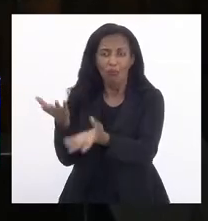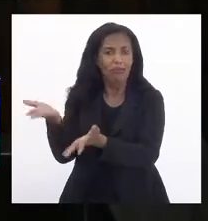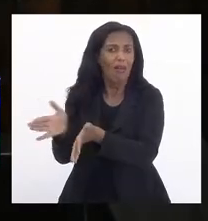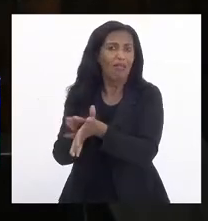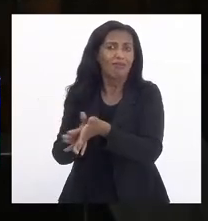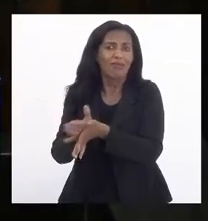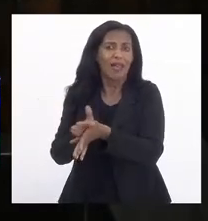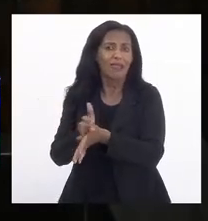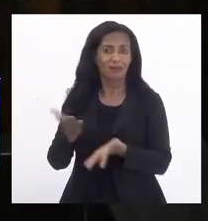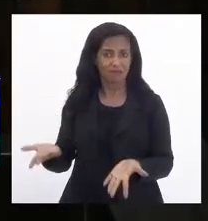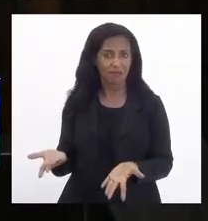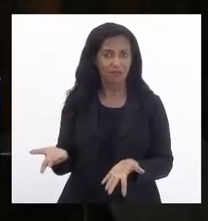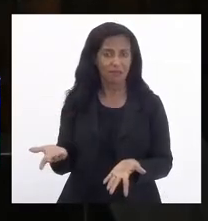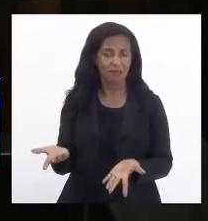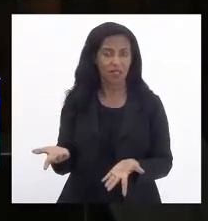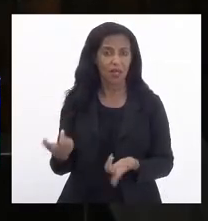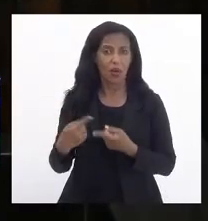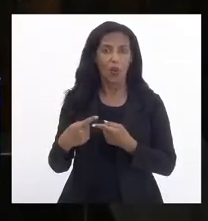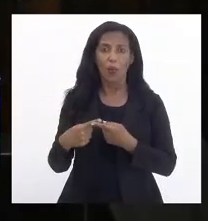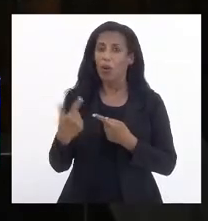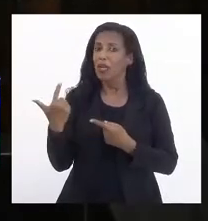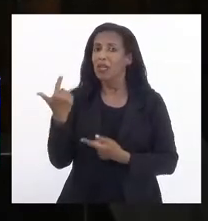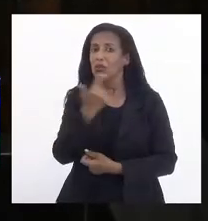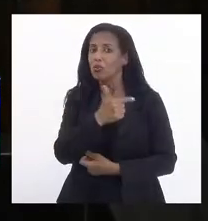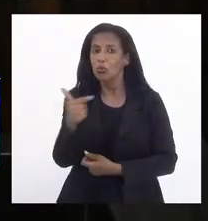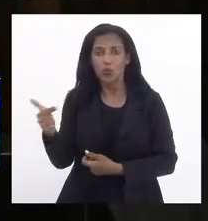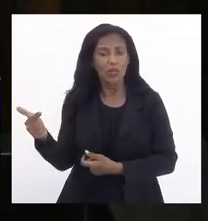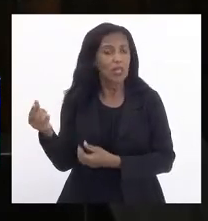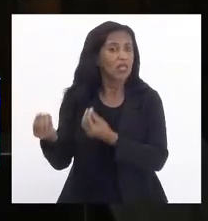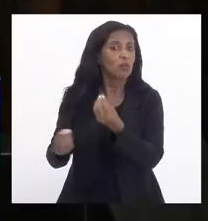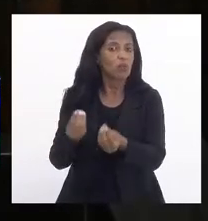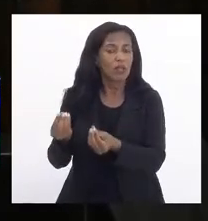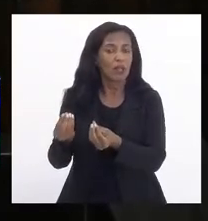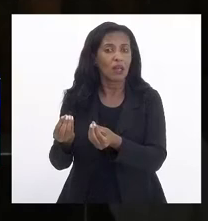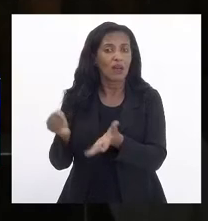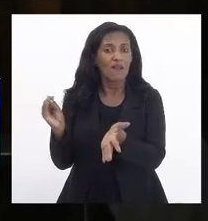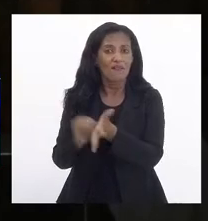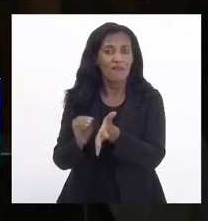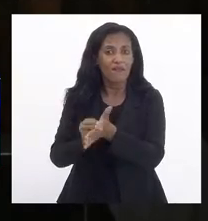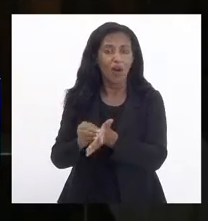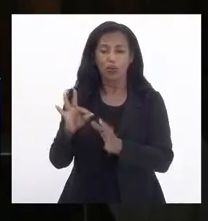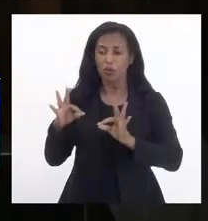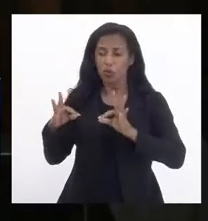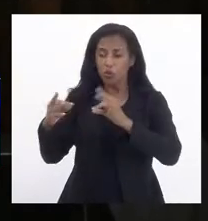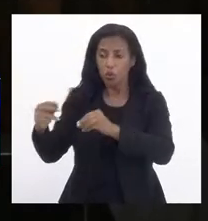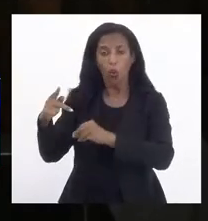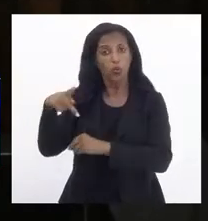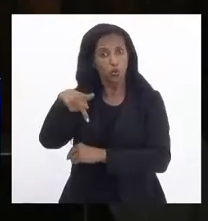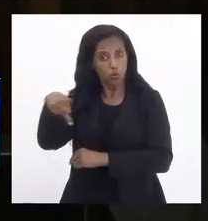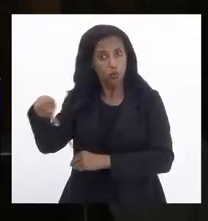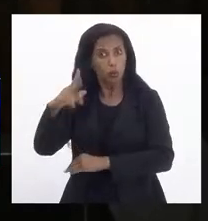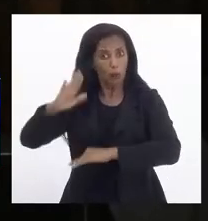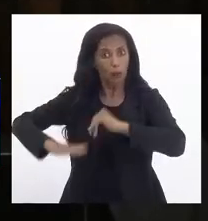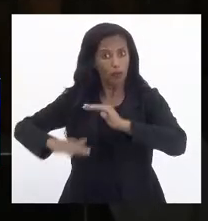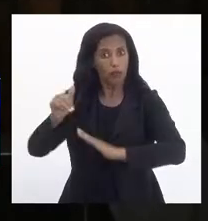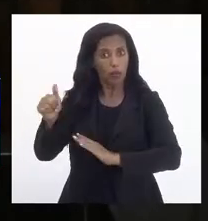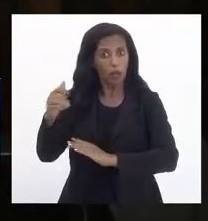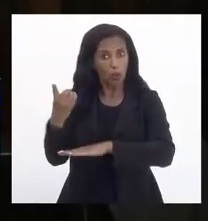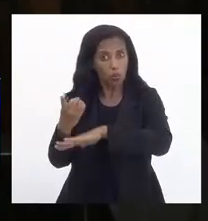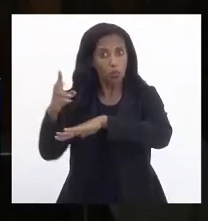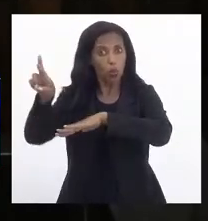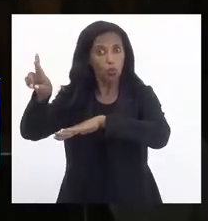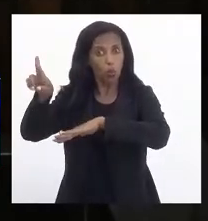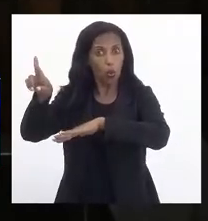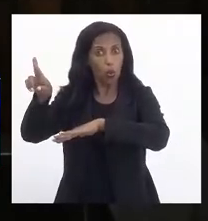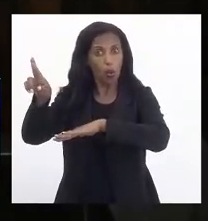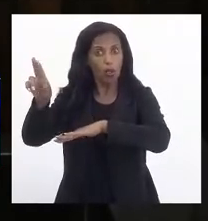condições por quê? Porque não tem um corpo qualificado? Não. Todos os professores da UESO são doutores. Não tem condições porque isso